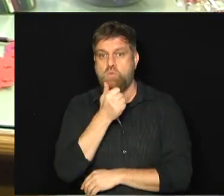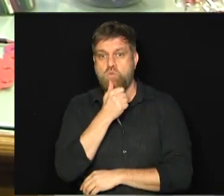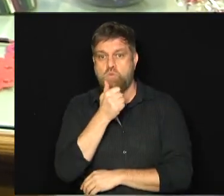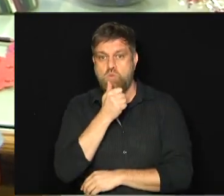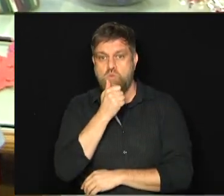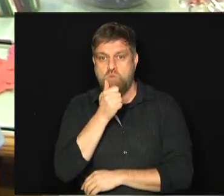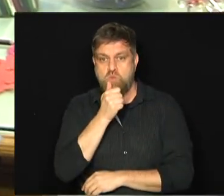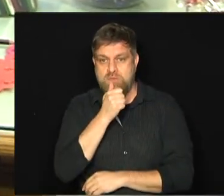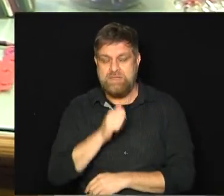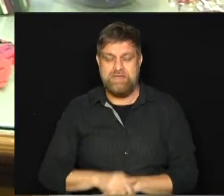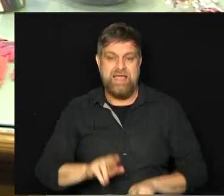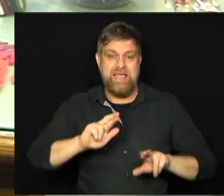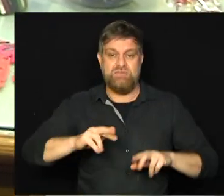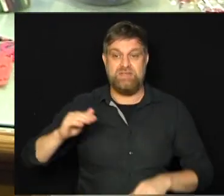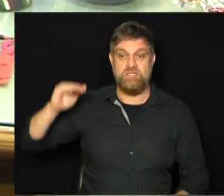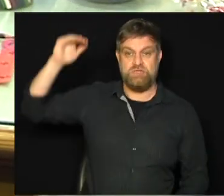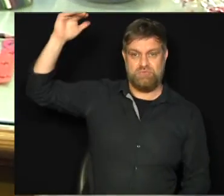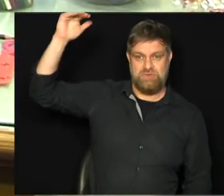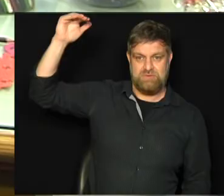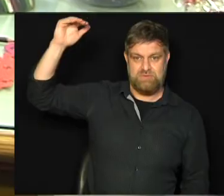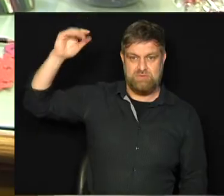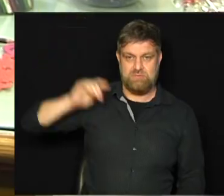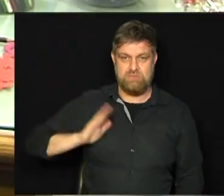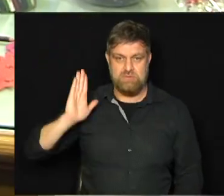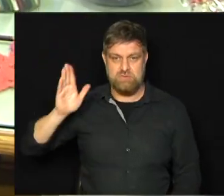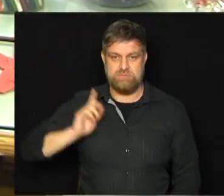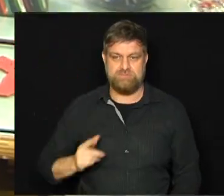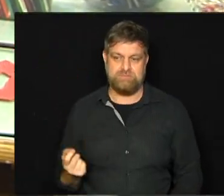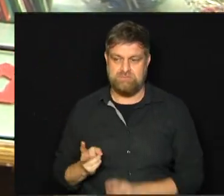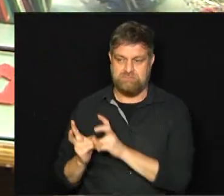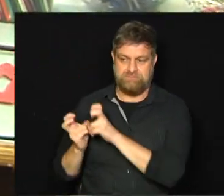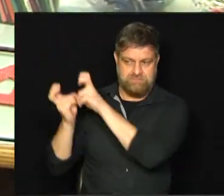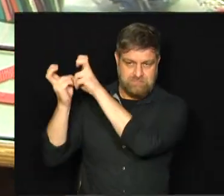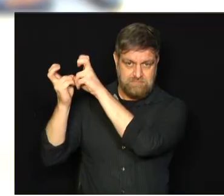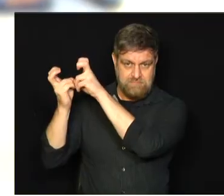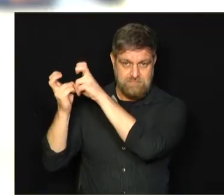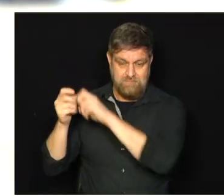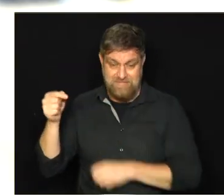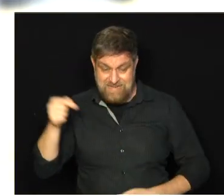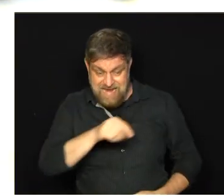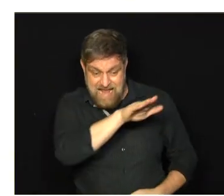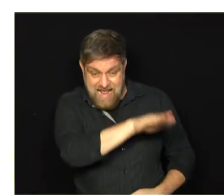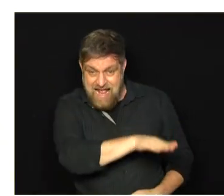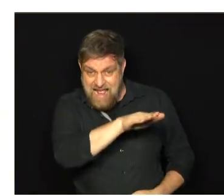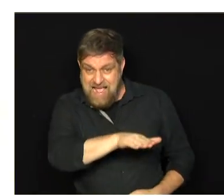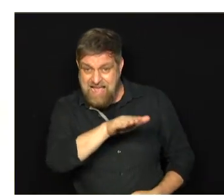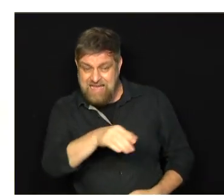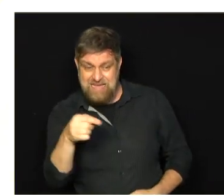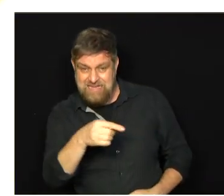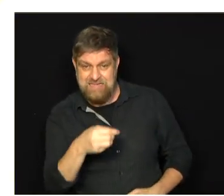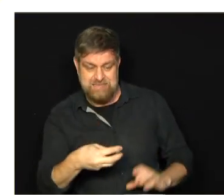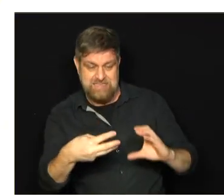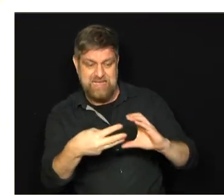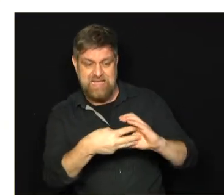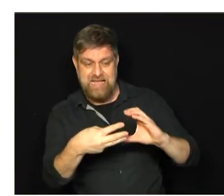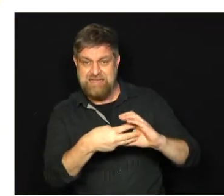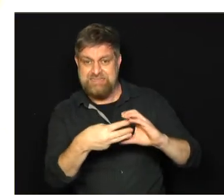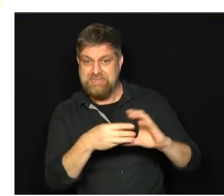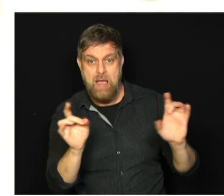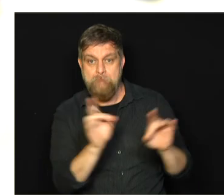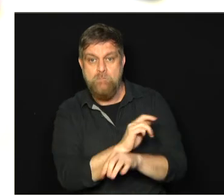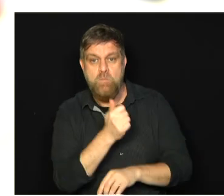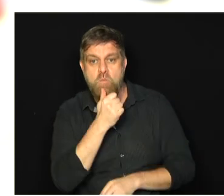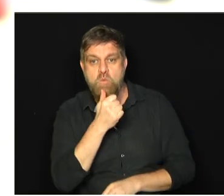uma célula madura como do adulto, que vai dar o carcinoma. O câncer da criança é de célula